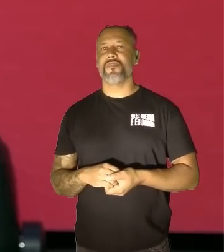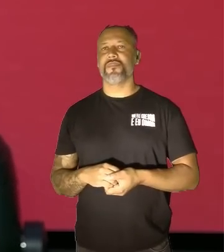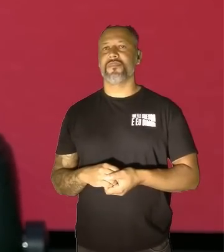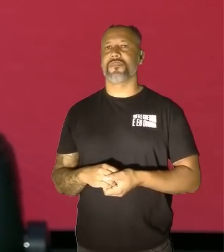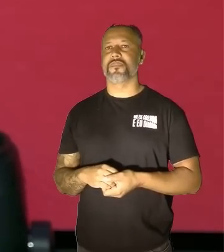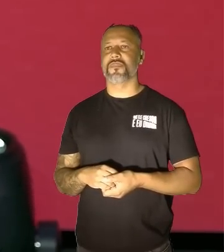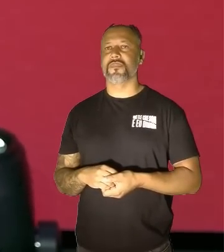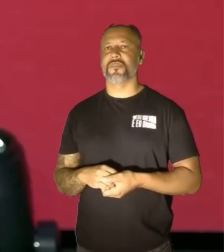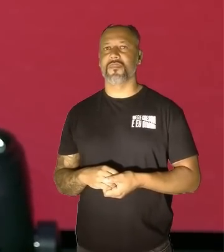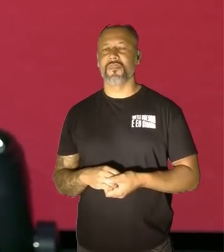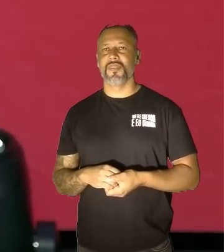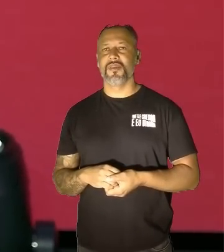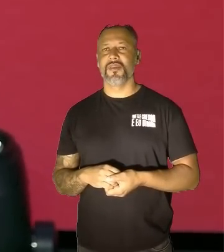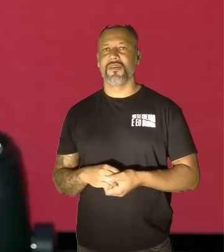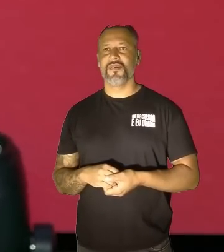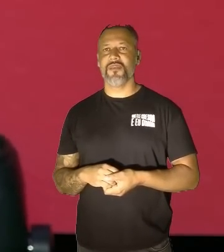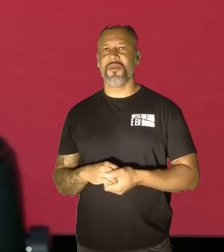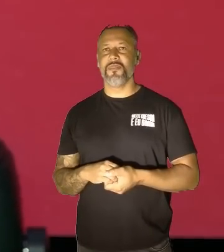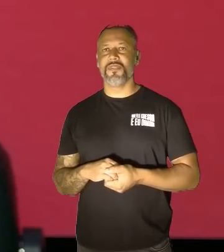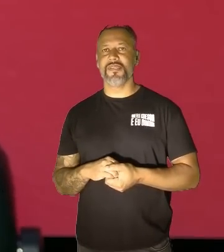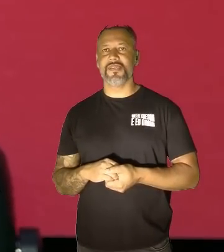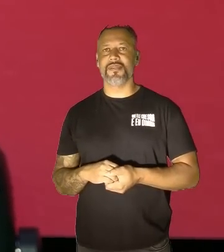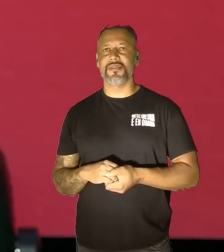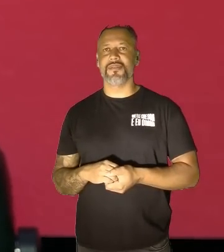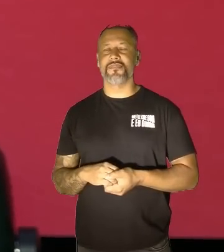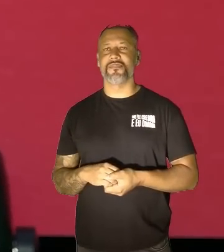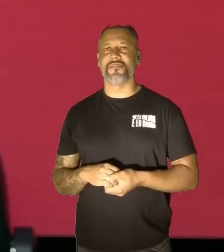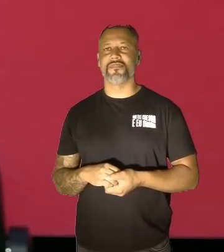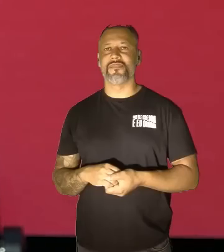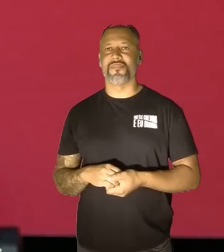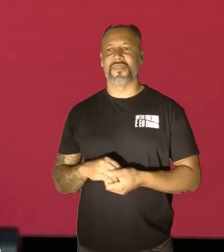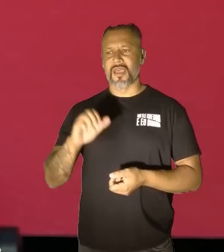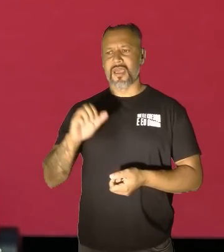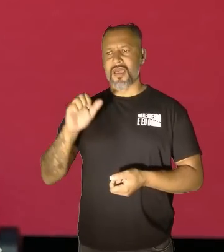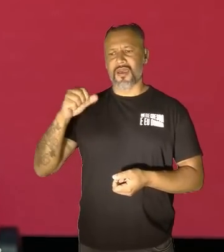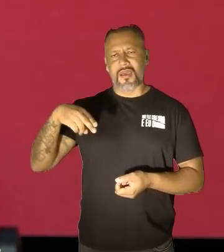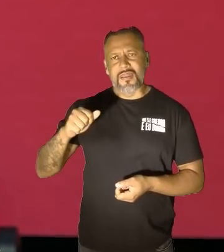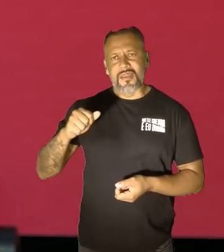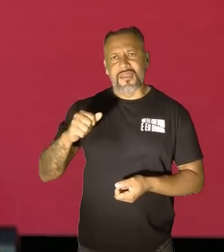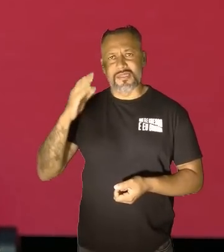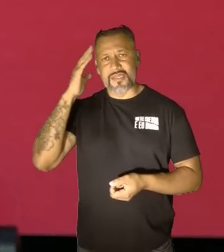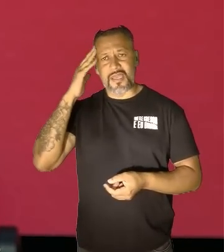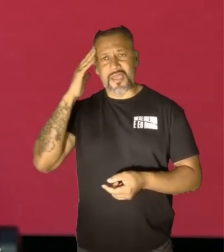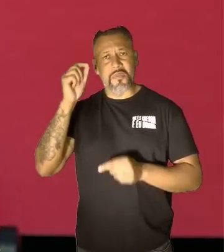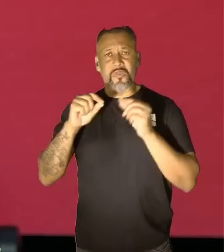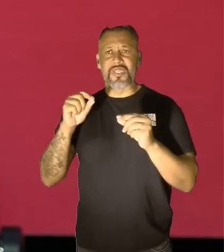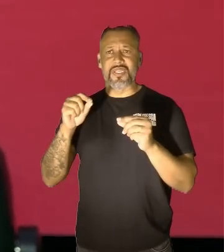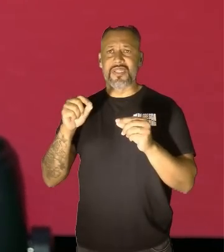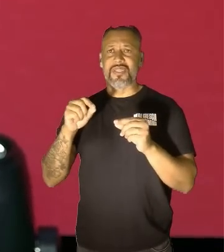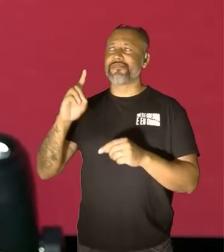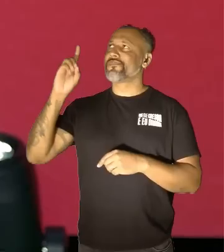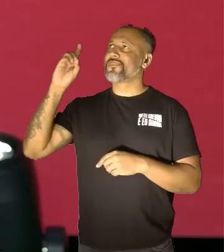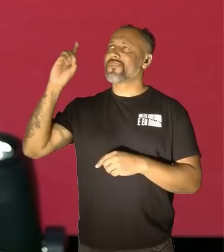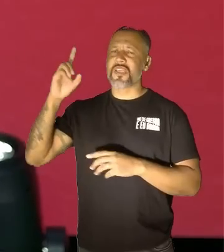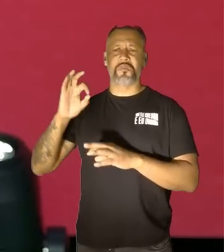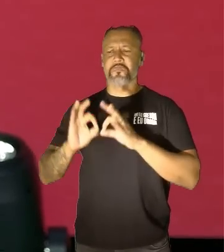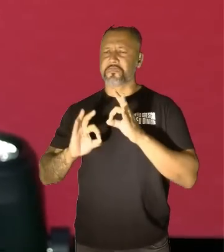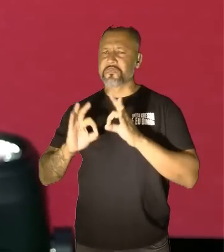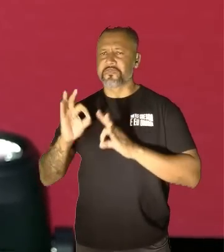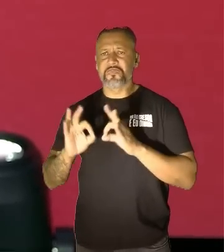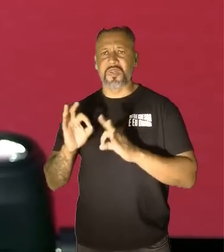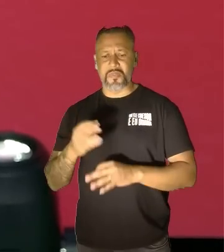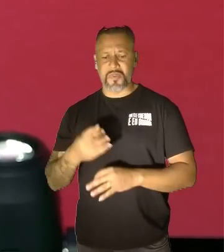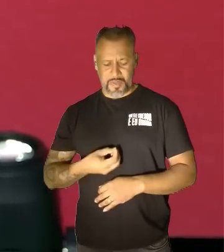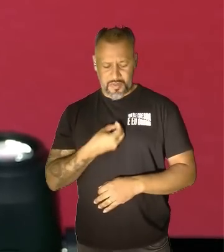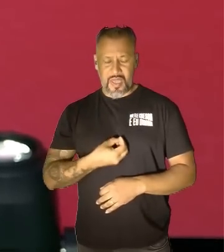sabia que aquela criança, que ainda era só uma criança, Deus tinha reservado coisas grandes para ela, e